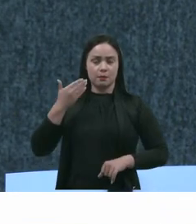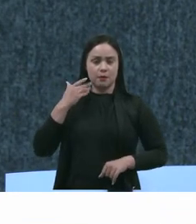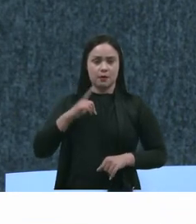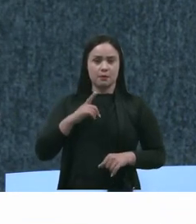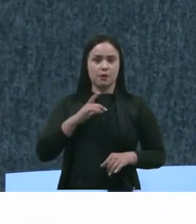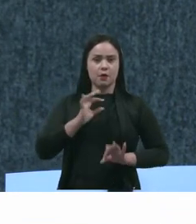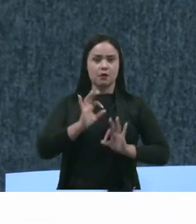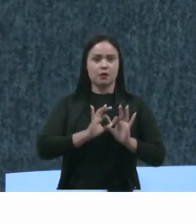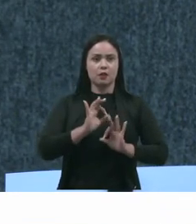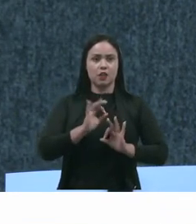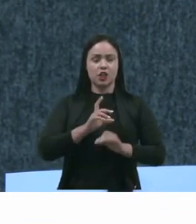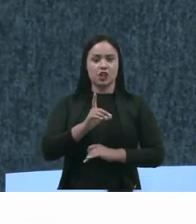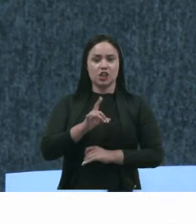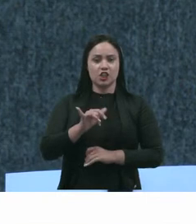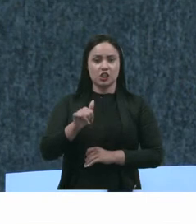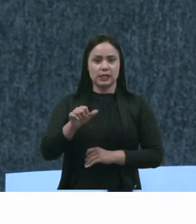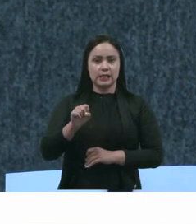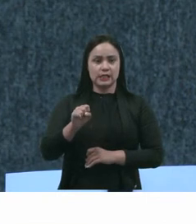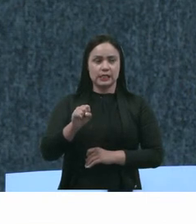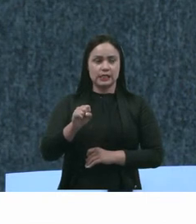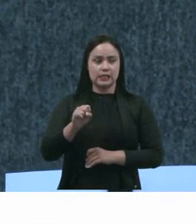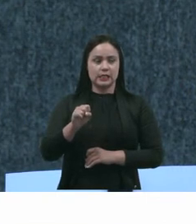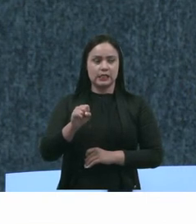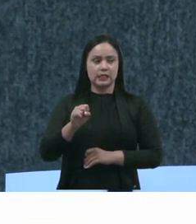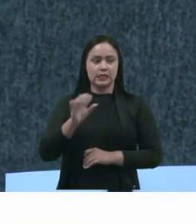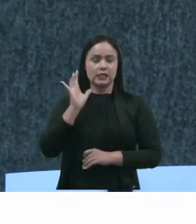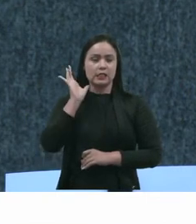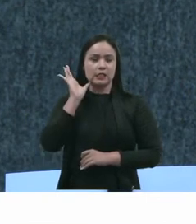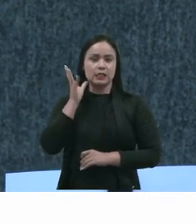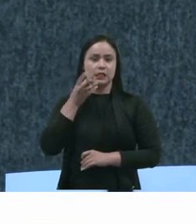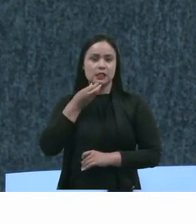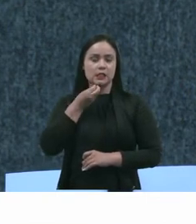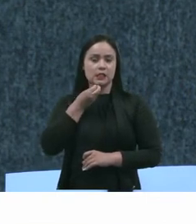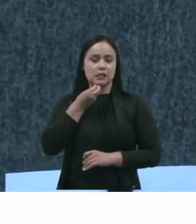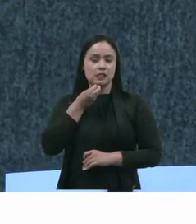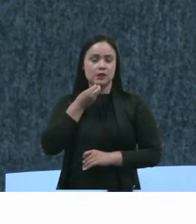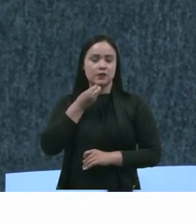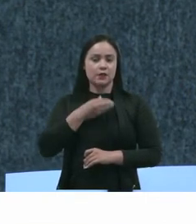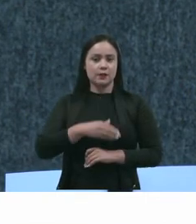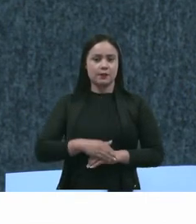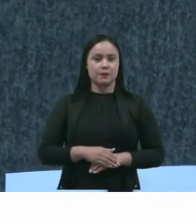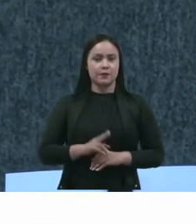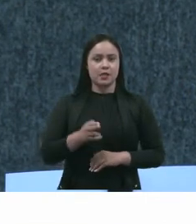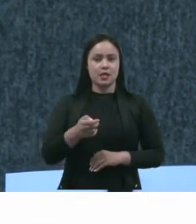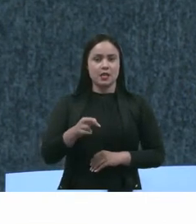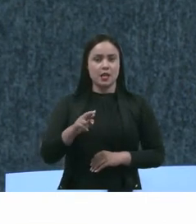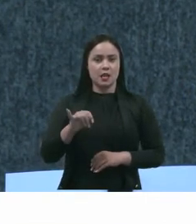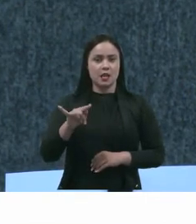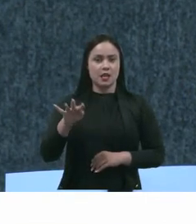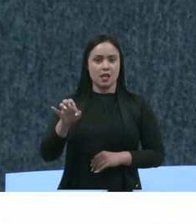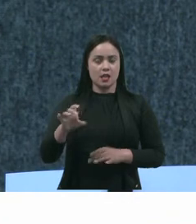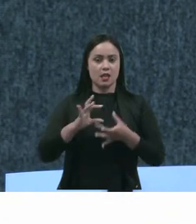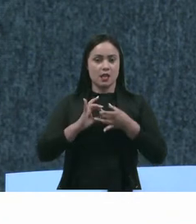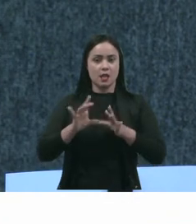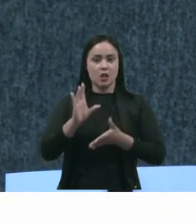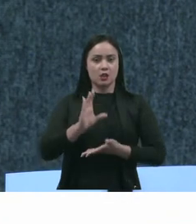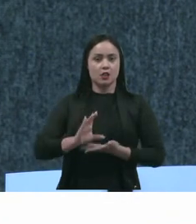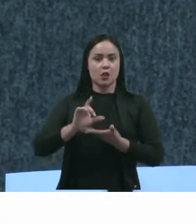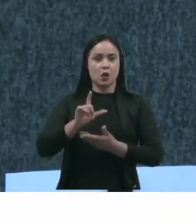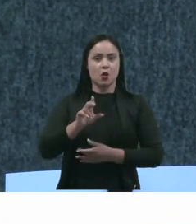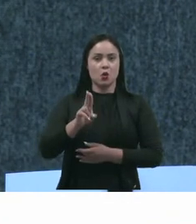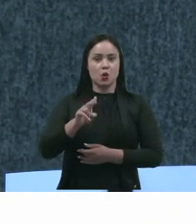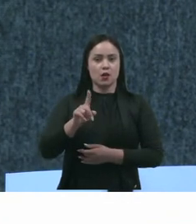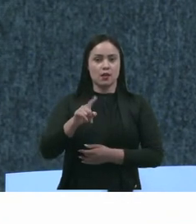pelo ministro Dias Toffoli. O conselheiro Henrique Ávila foi sucedido pelo conselheiro Luiz